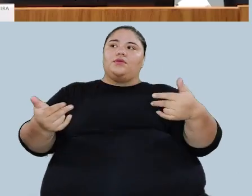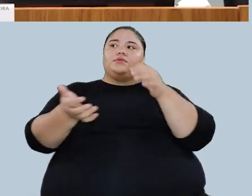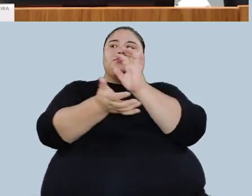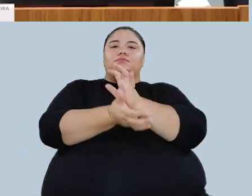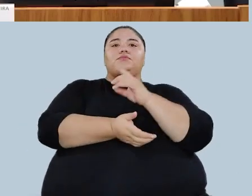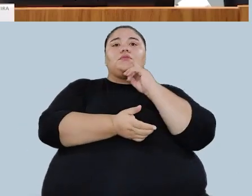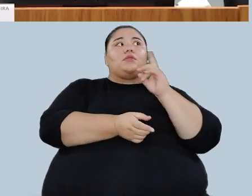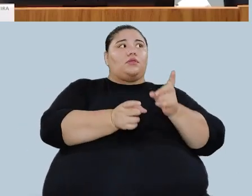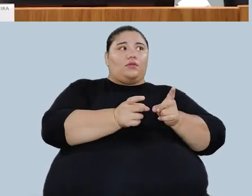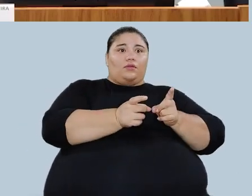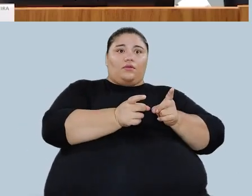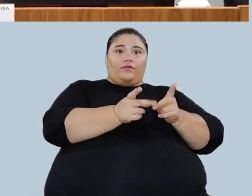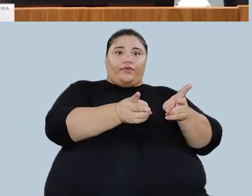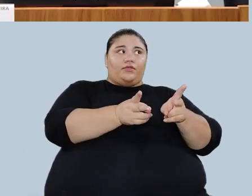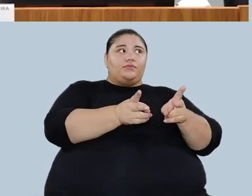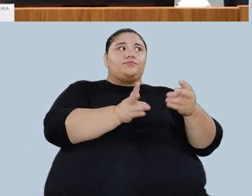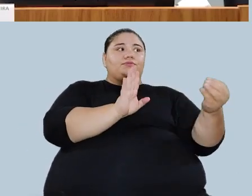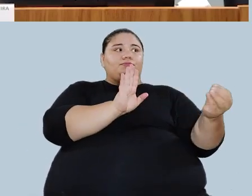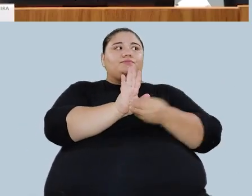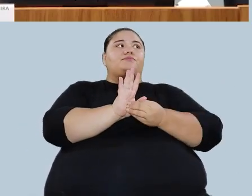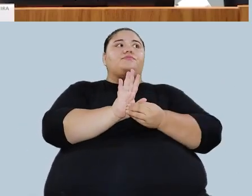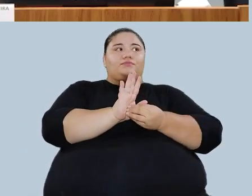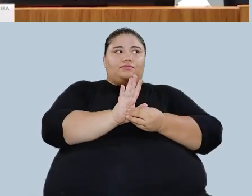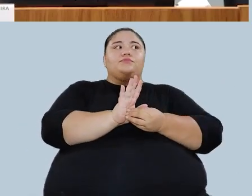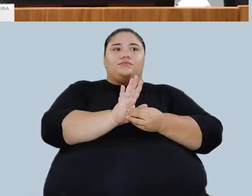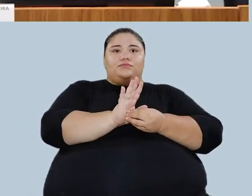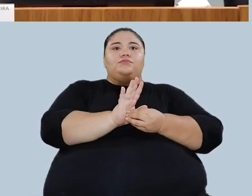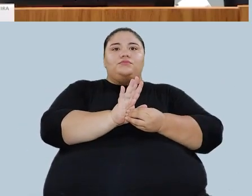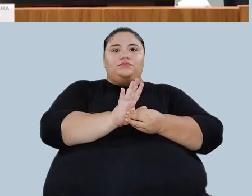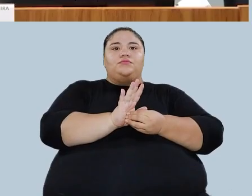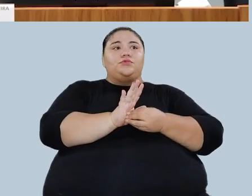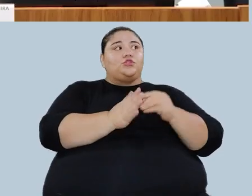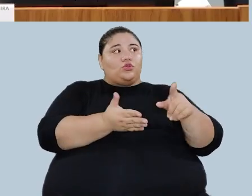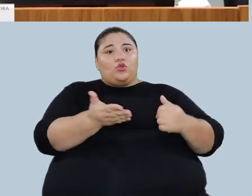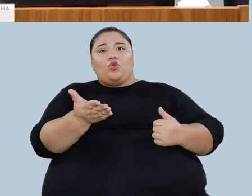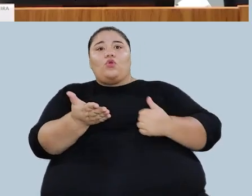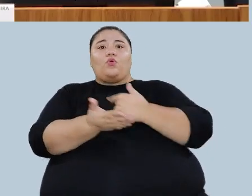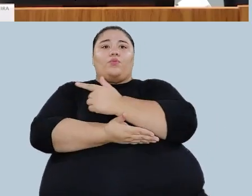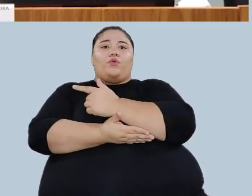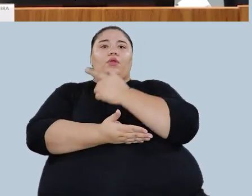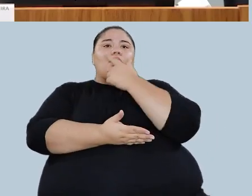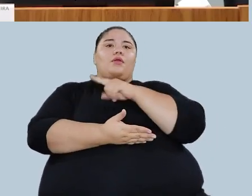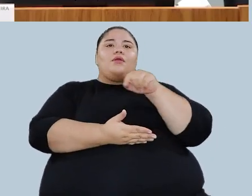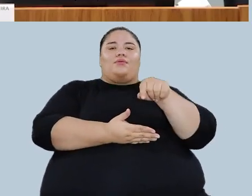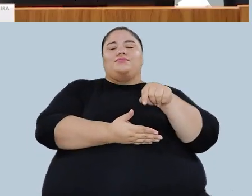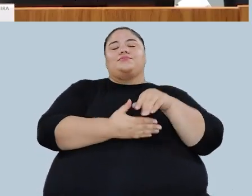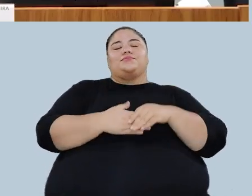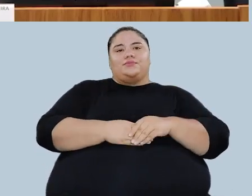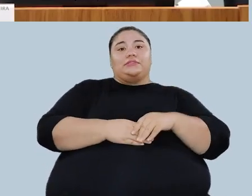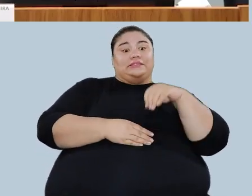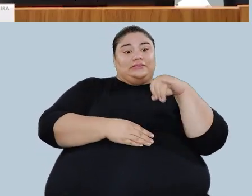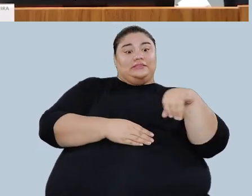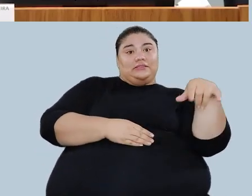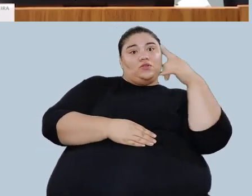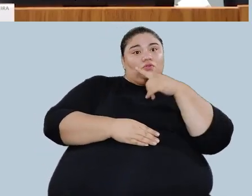o vendedor precisa tomar crédito dessa operação. Ele comprou esse bem, ele tomou crédito dessa operação. Então, se ele